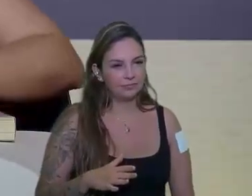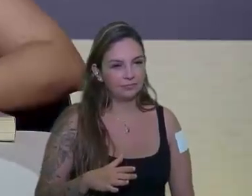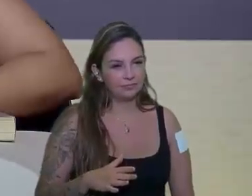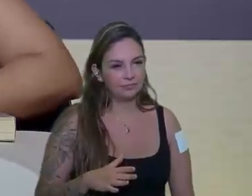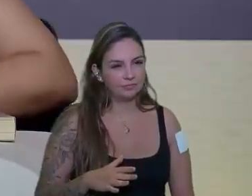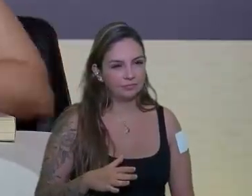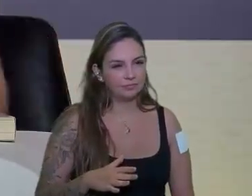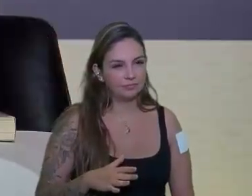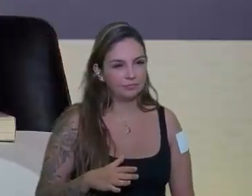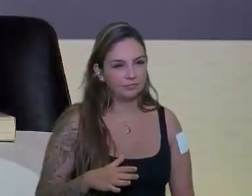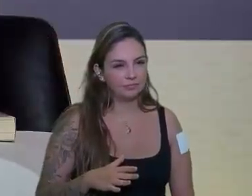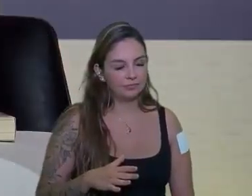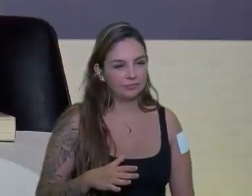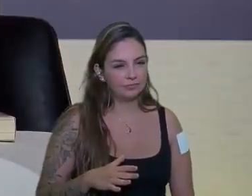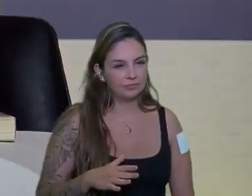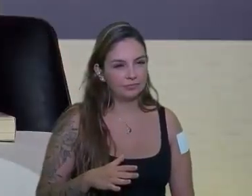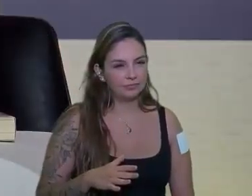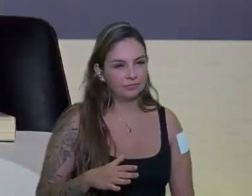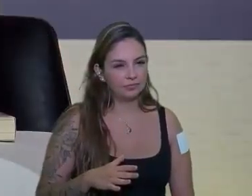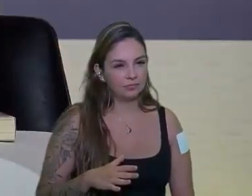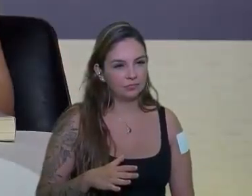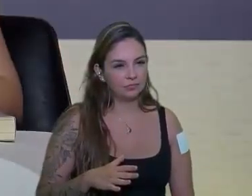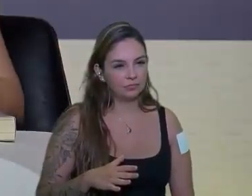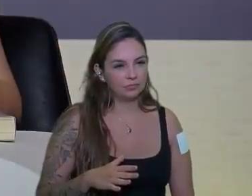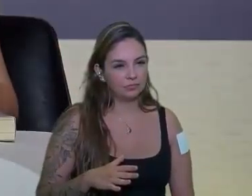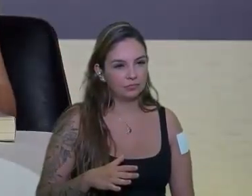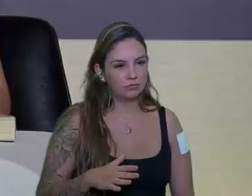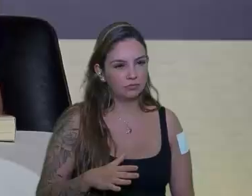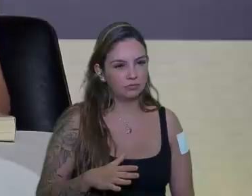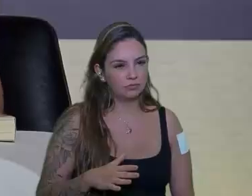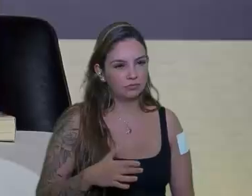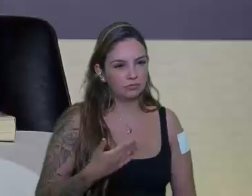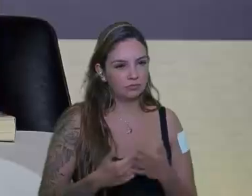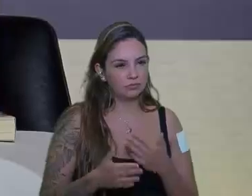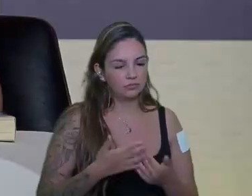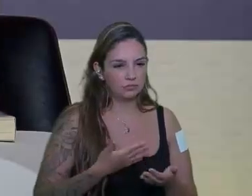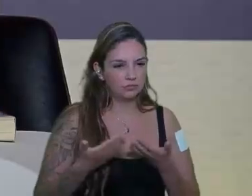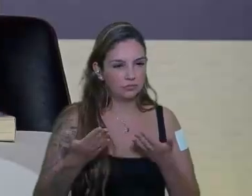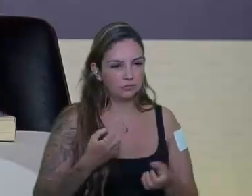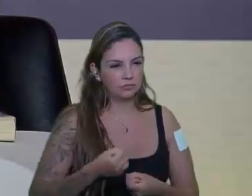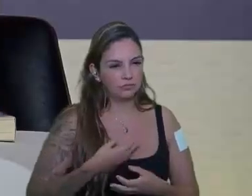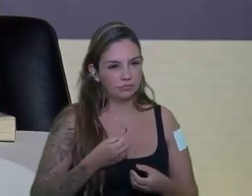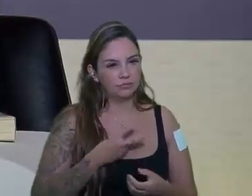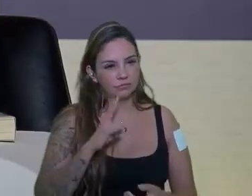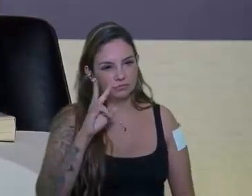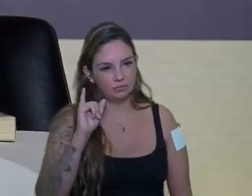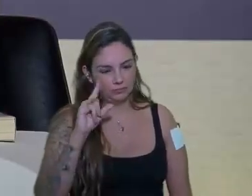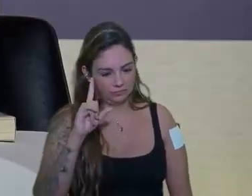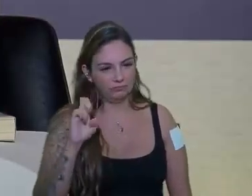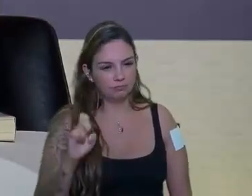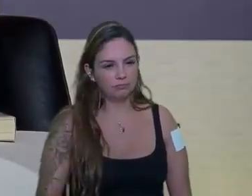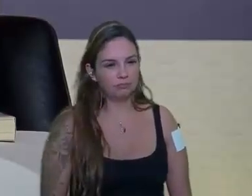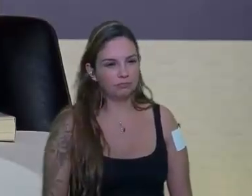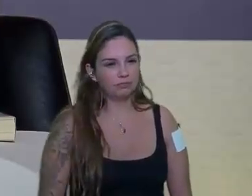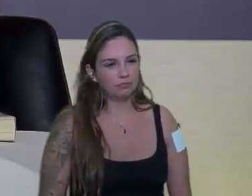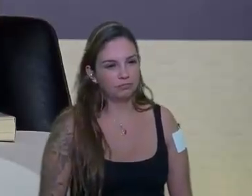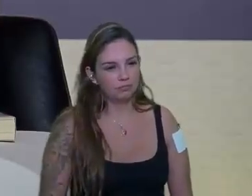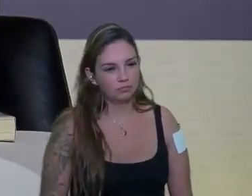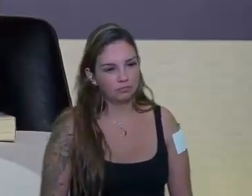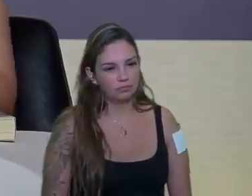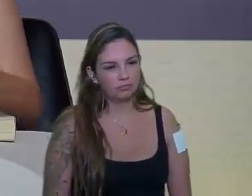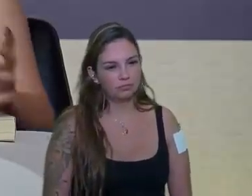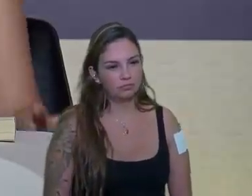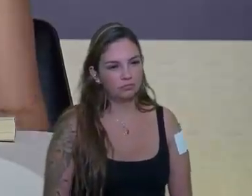vida tem, assim. Acho que qualquer interação com a poesia é válida, sabe? Então,